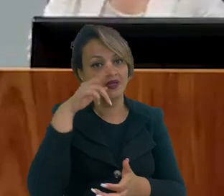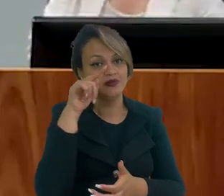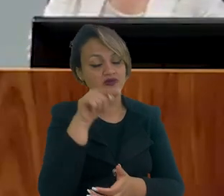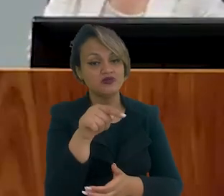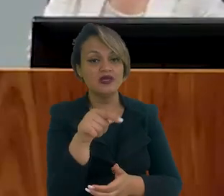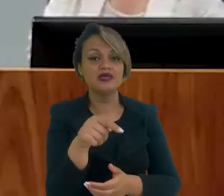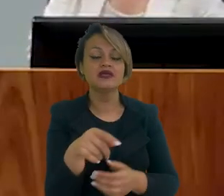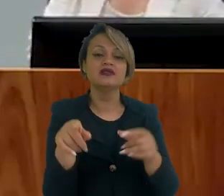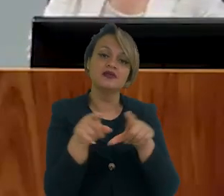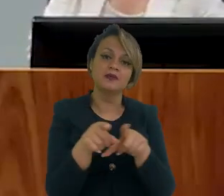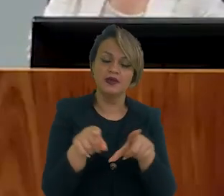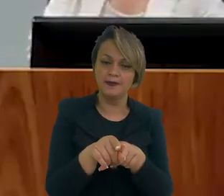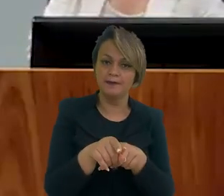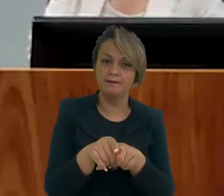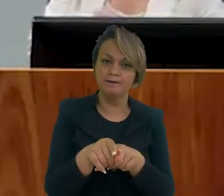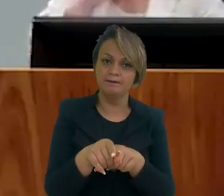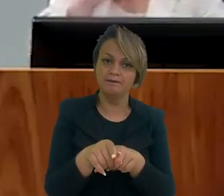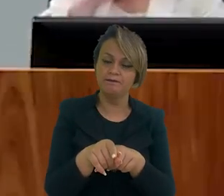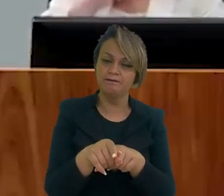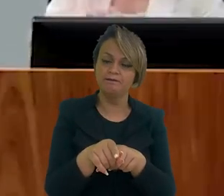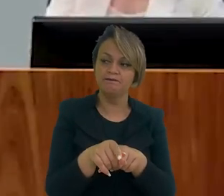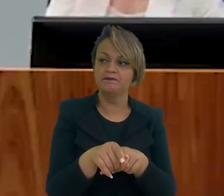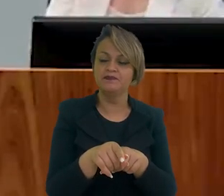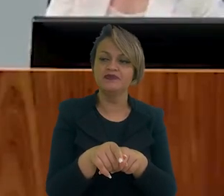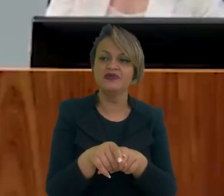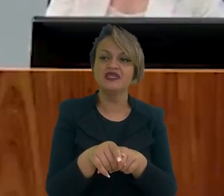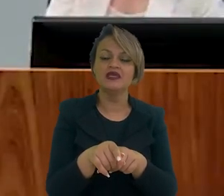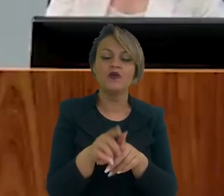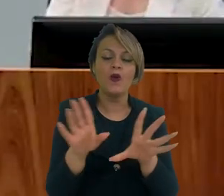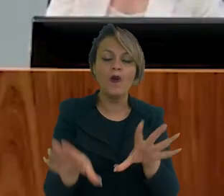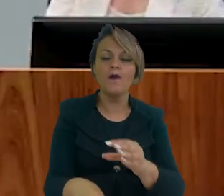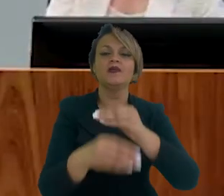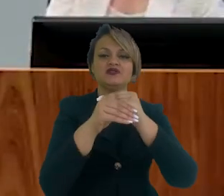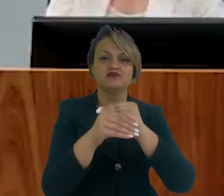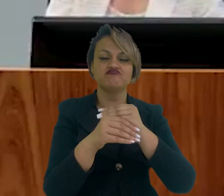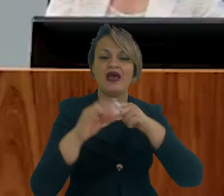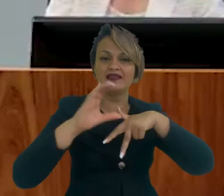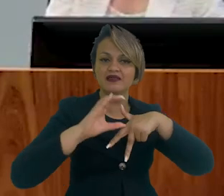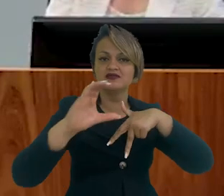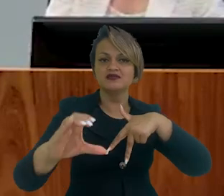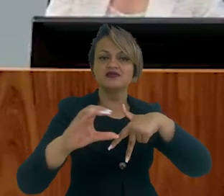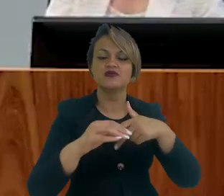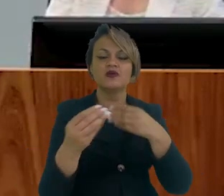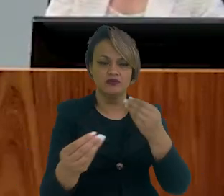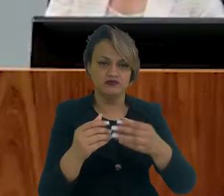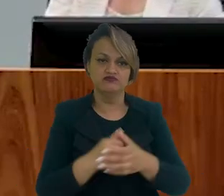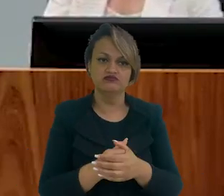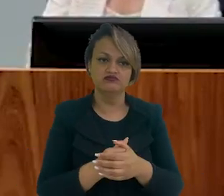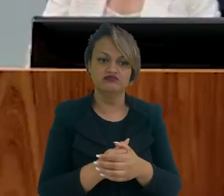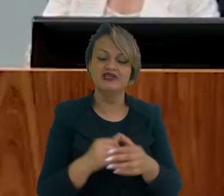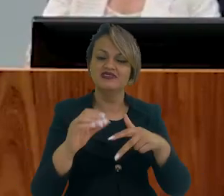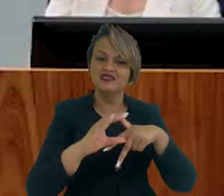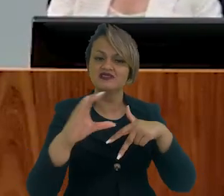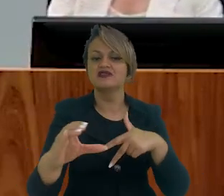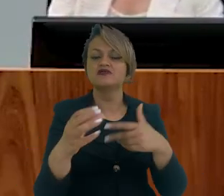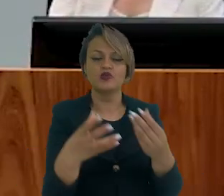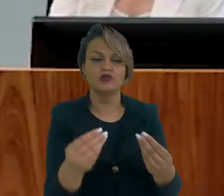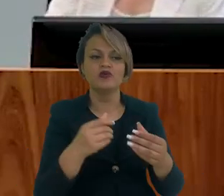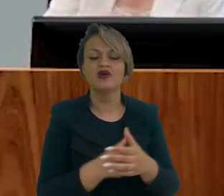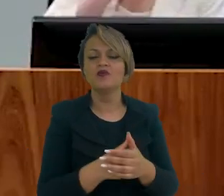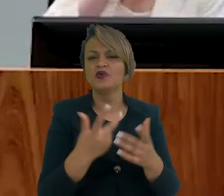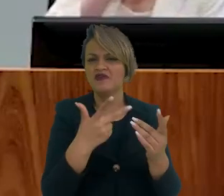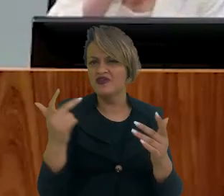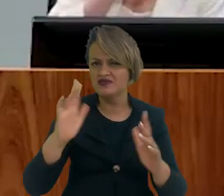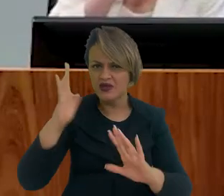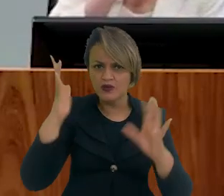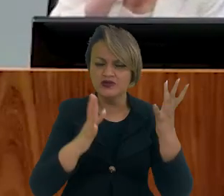no caso do dano moral tu me referindo e também a reparação né